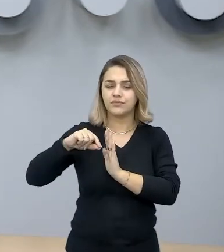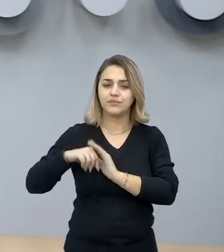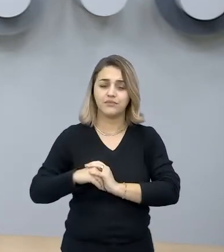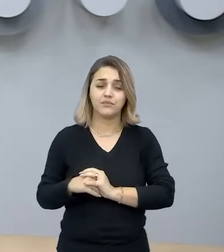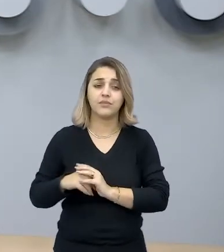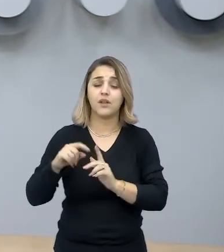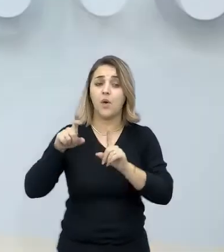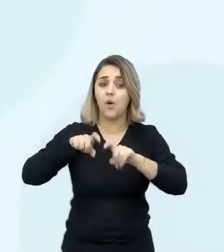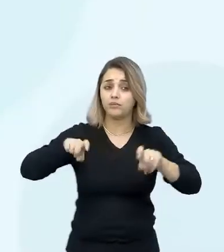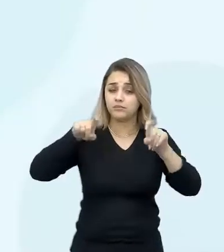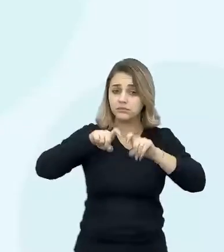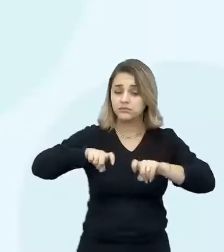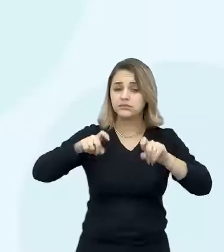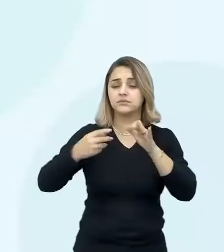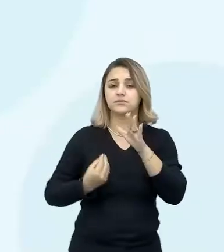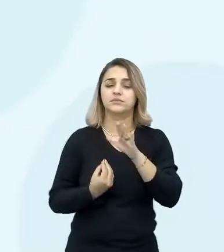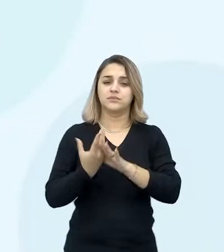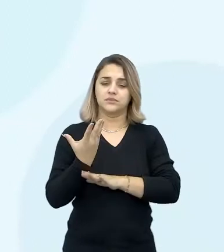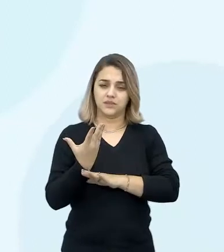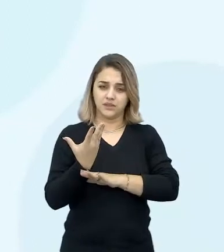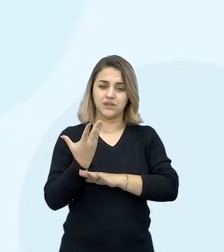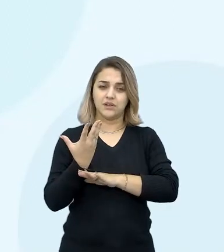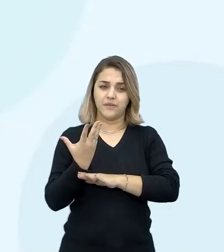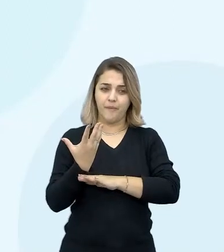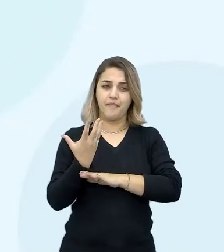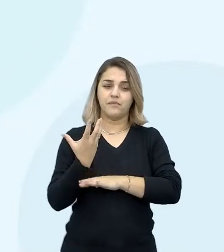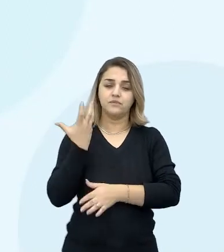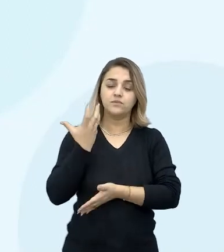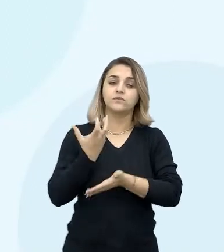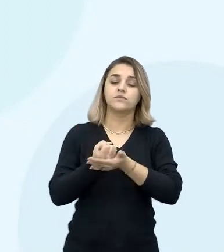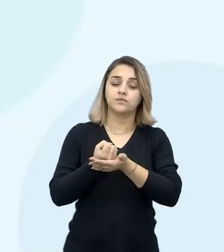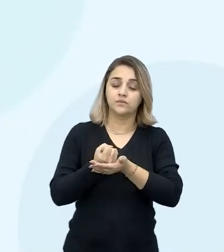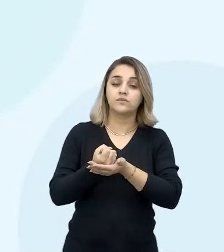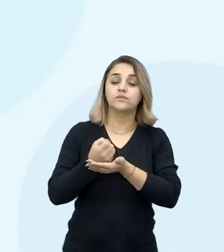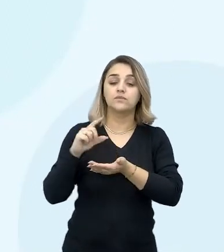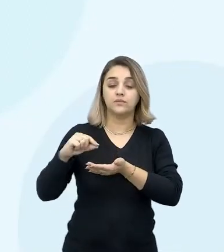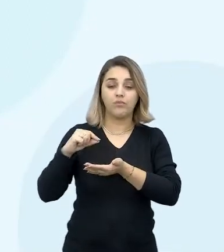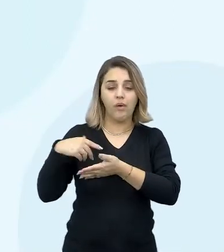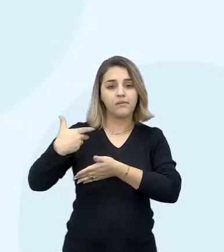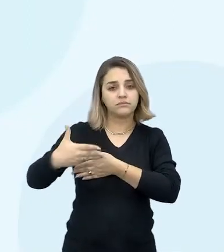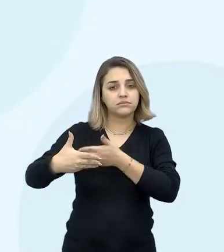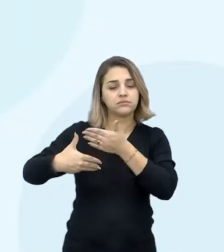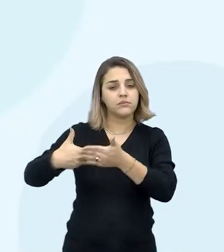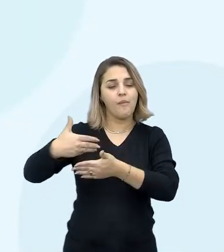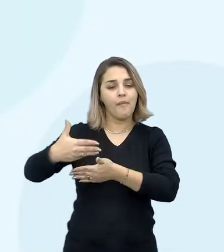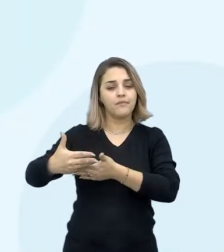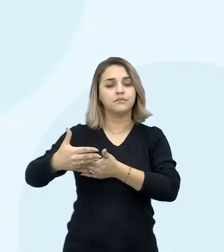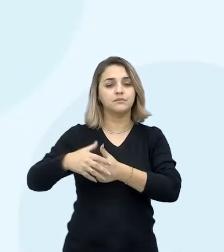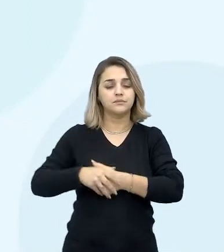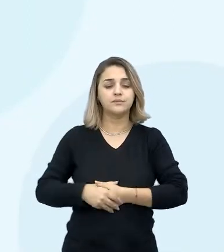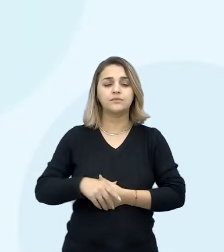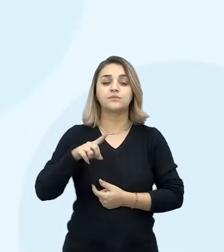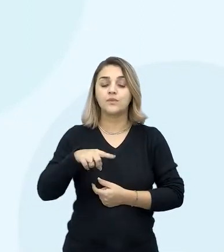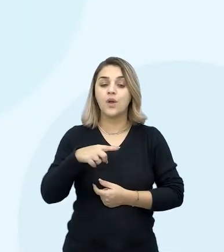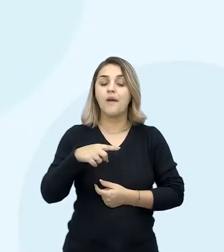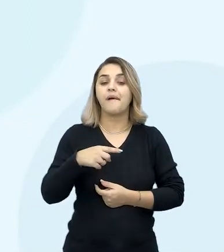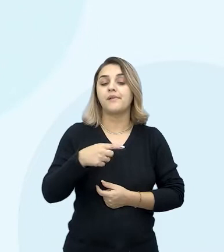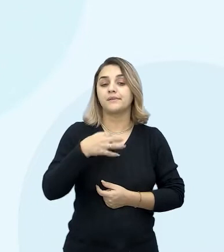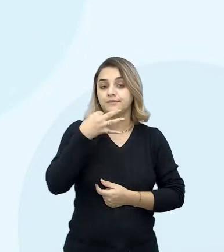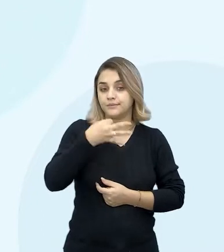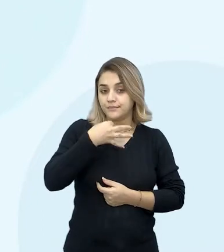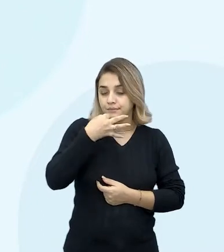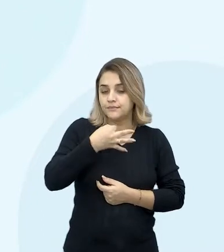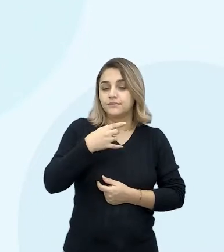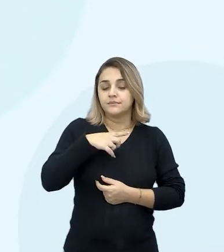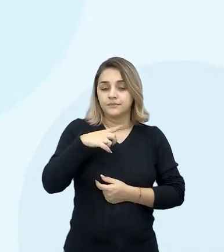computador cria um registro da transação. Eu argumento que essas